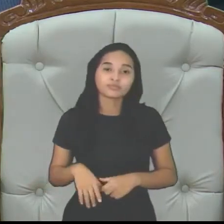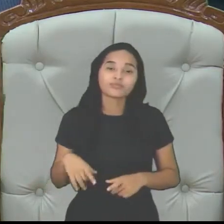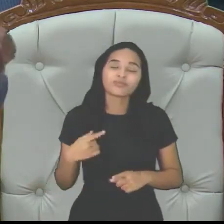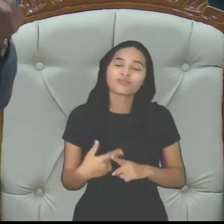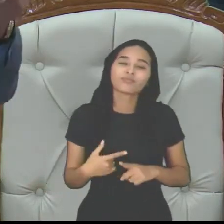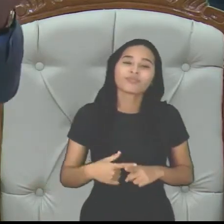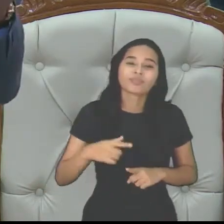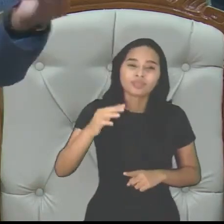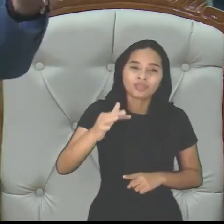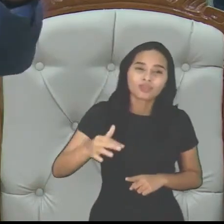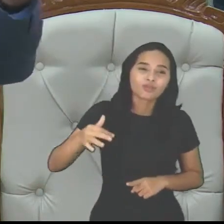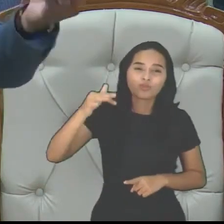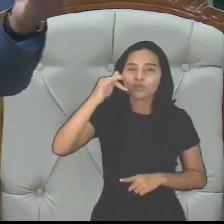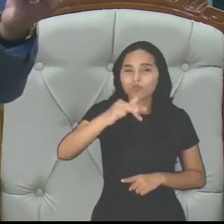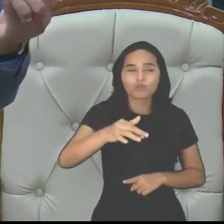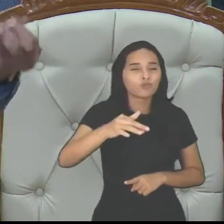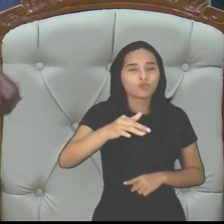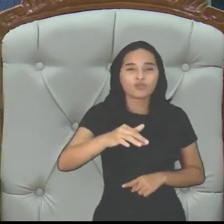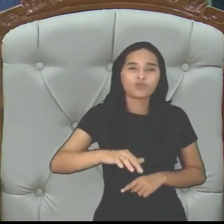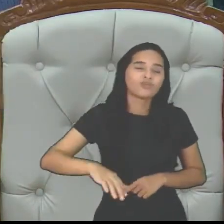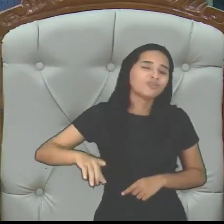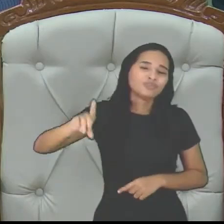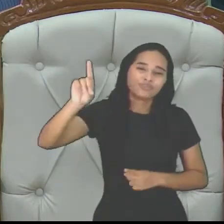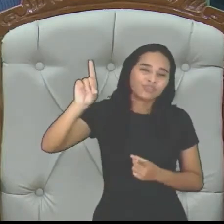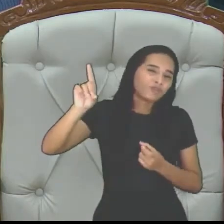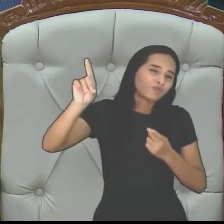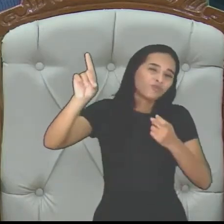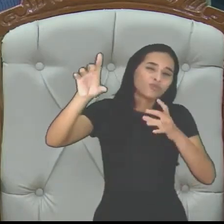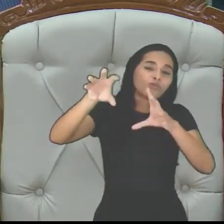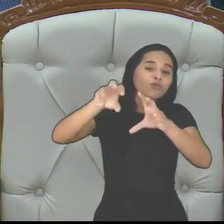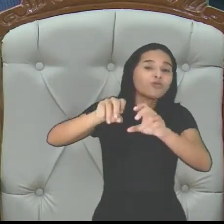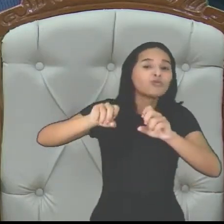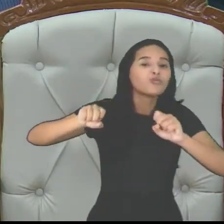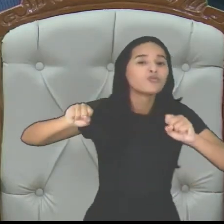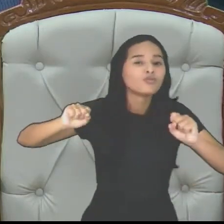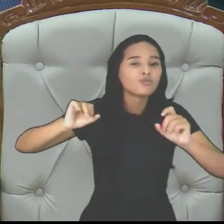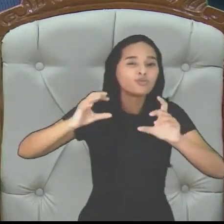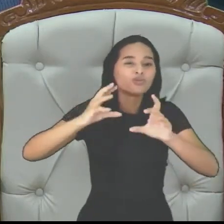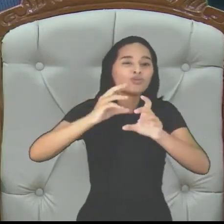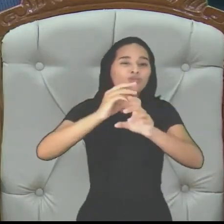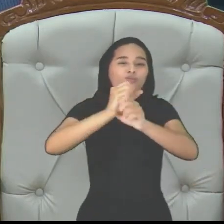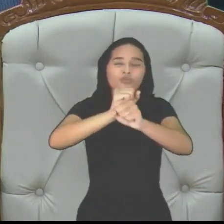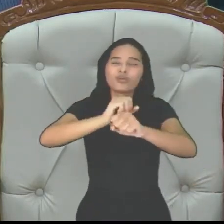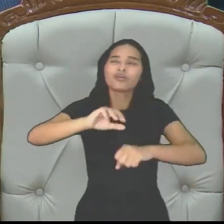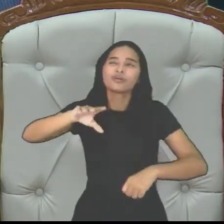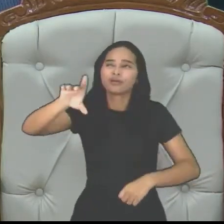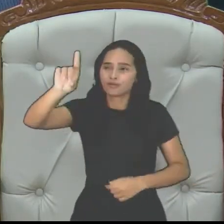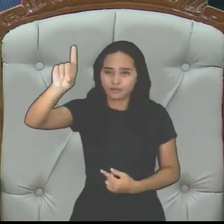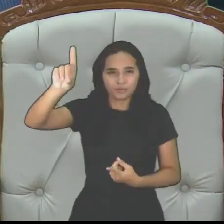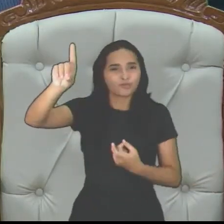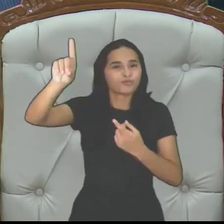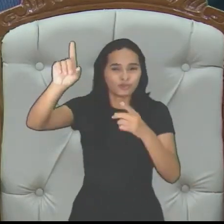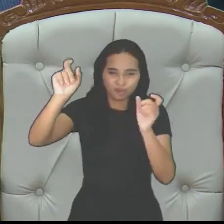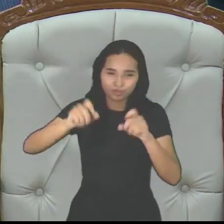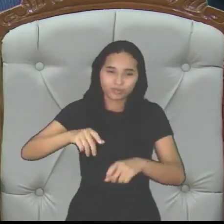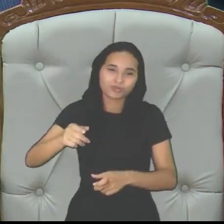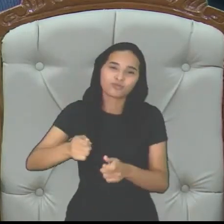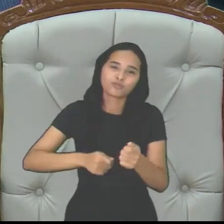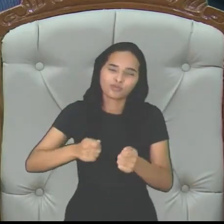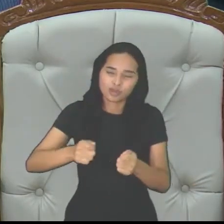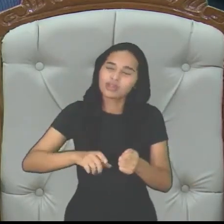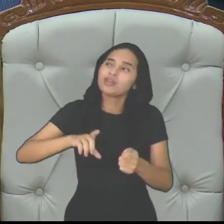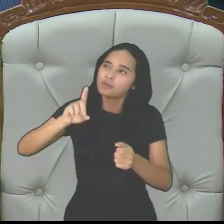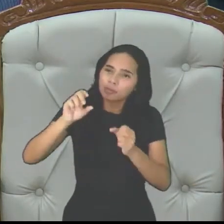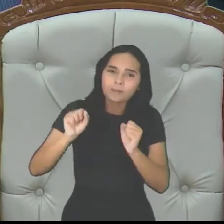futuro somente Deus conhece. Só Deus tem a gerência do tempo. Ele pode mudar o